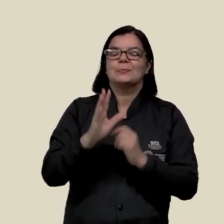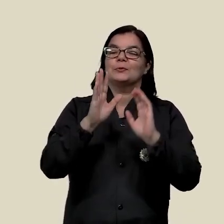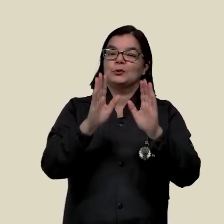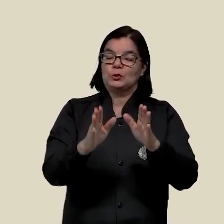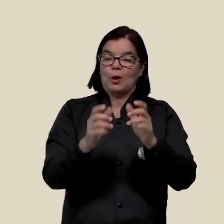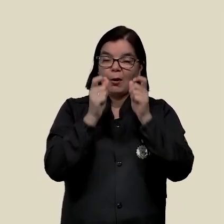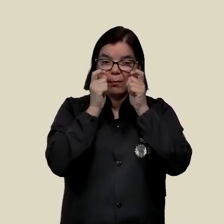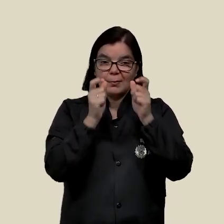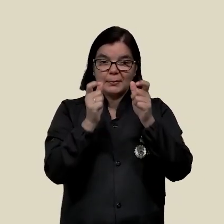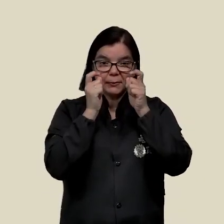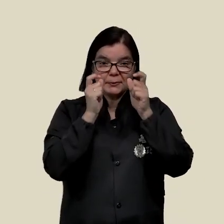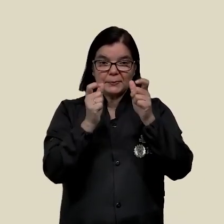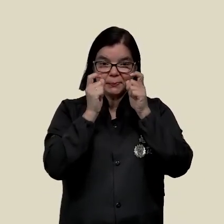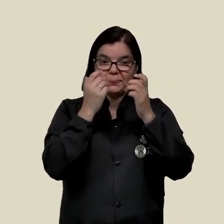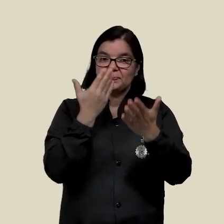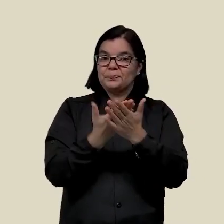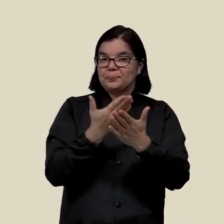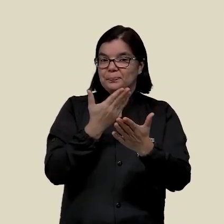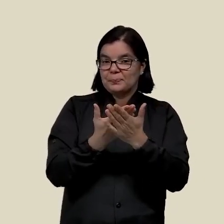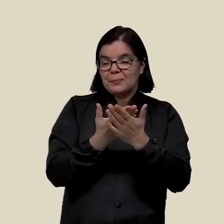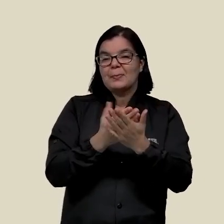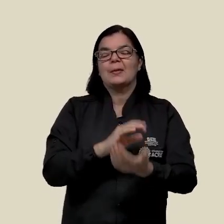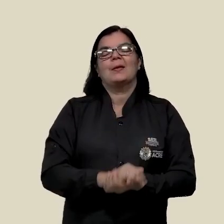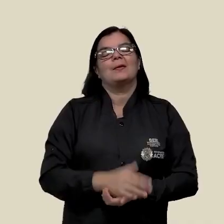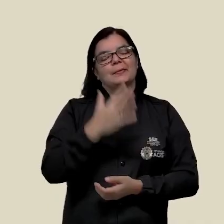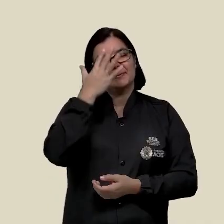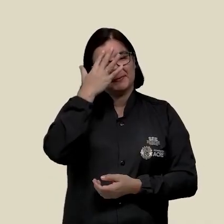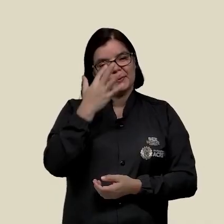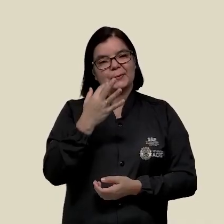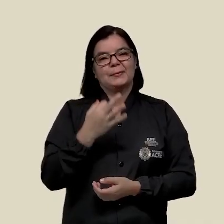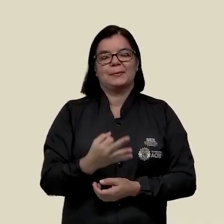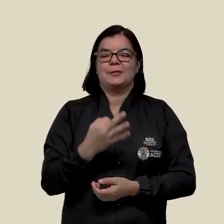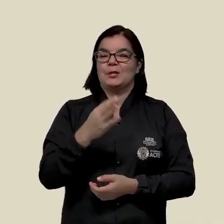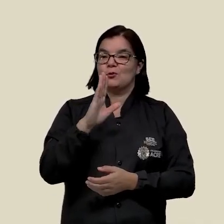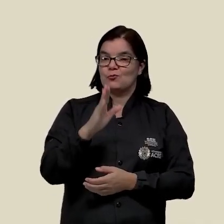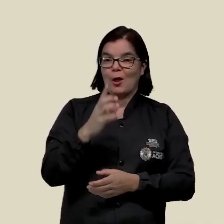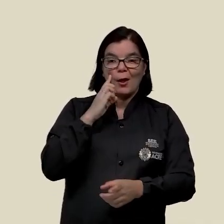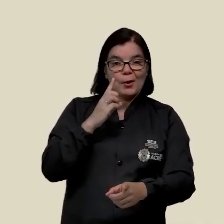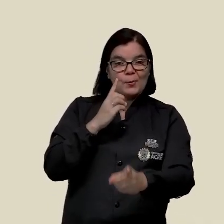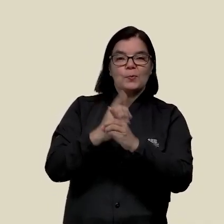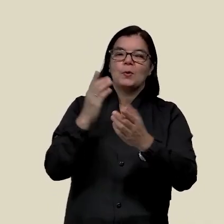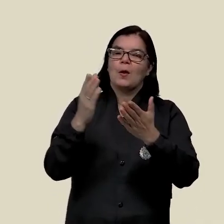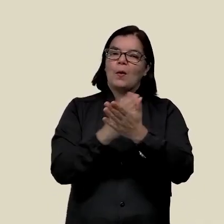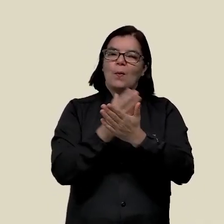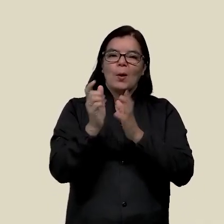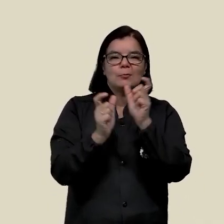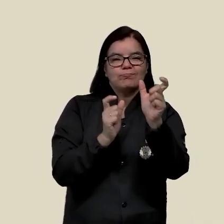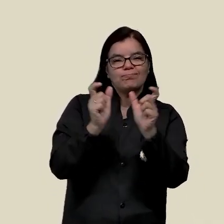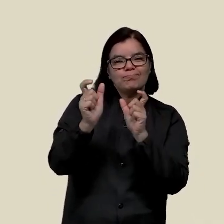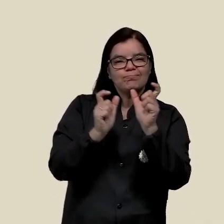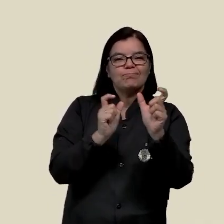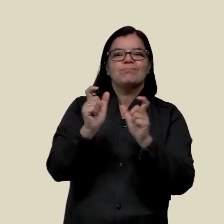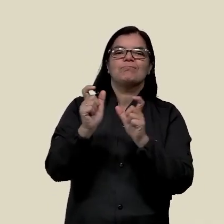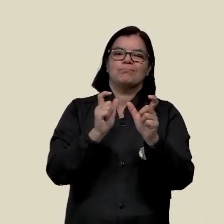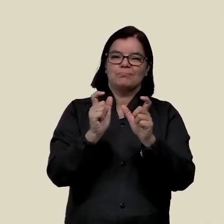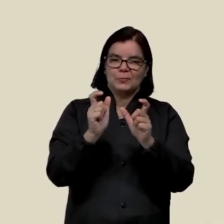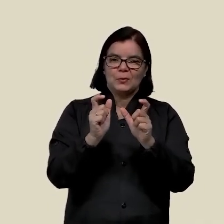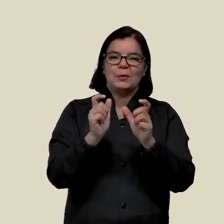bem atento à nossa aula, com certeza já localizou algumas palavrinhas